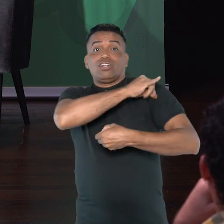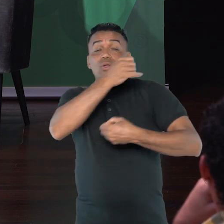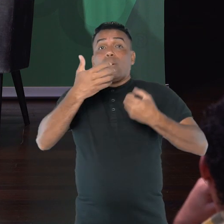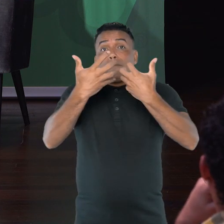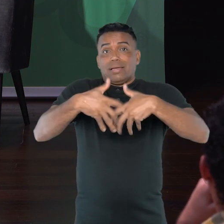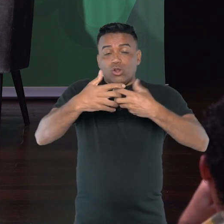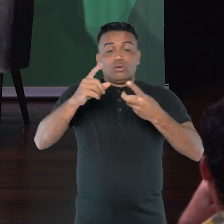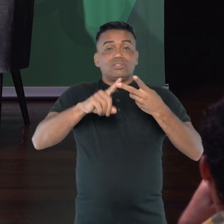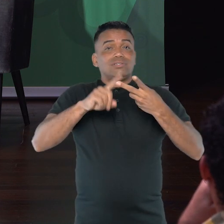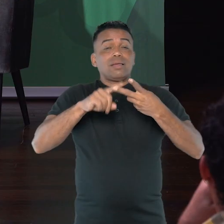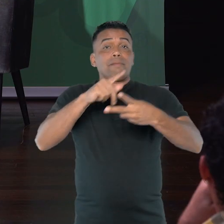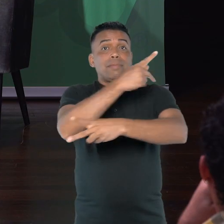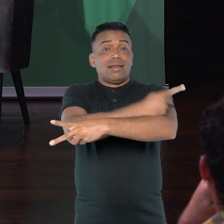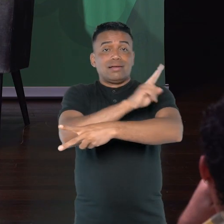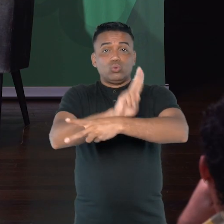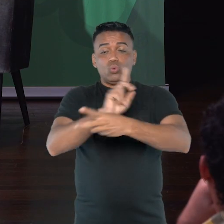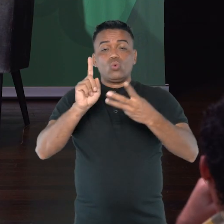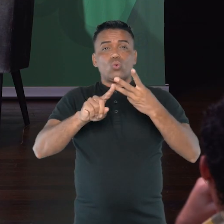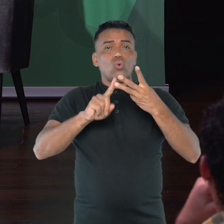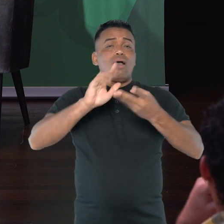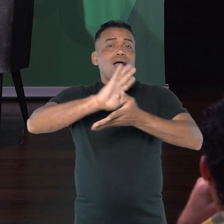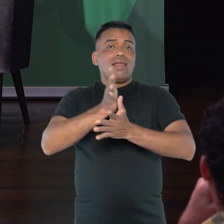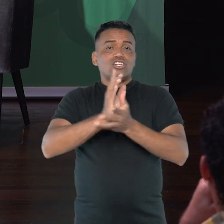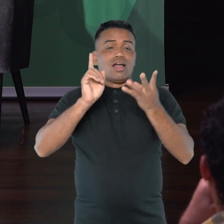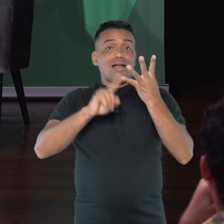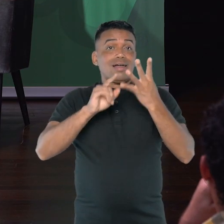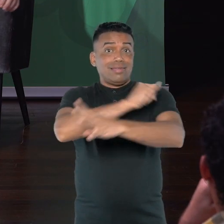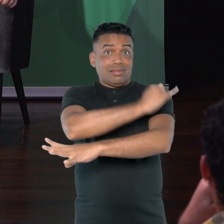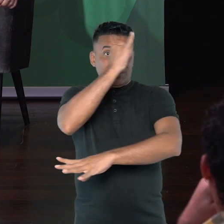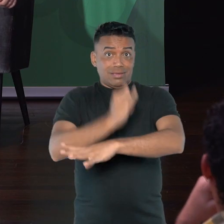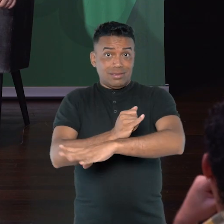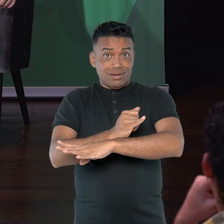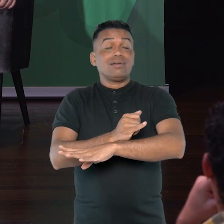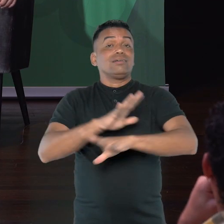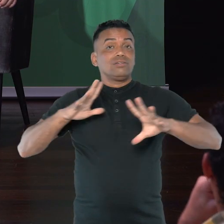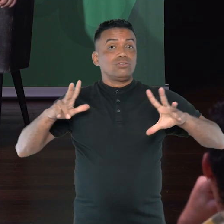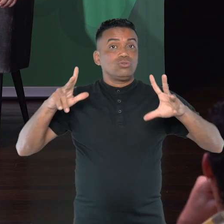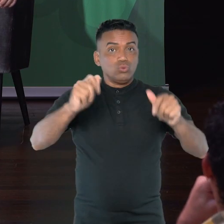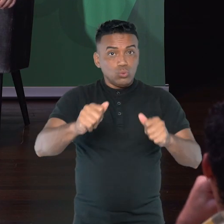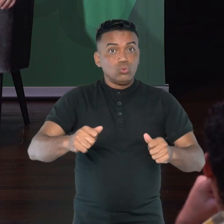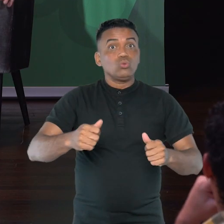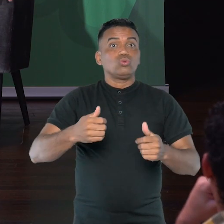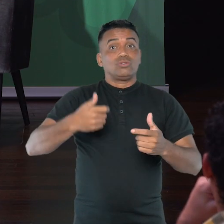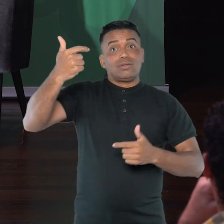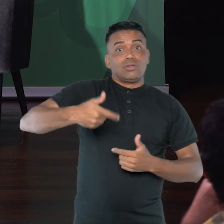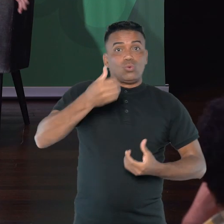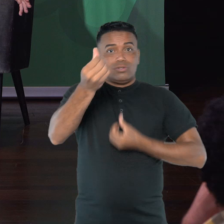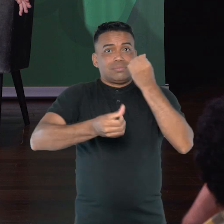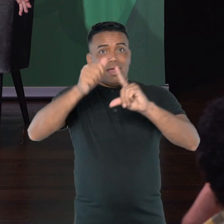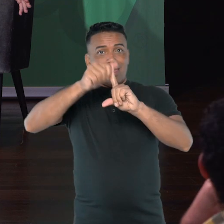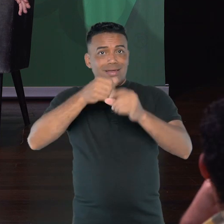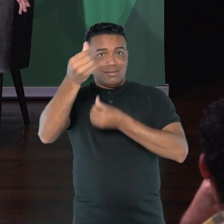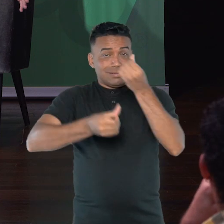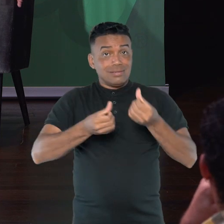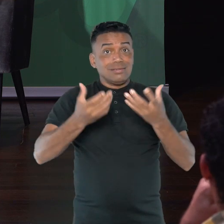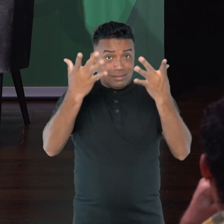FLI Paracatu, o FLI Araxá e o FLI Itabira. Todos vão se realizar no segundo semestre. Para quem quiser